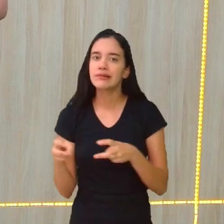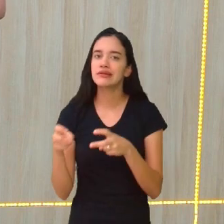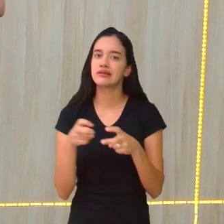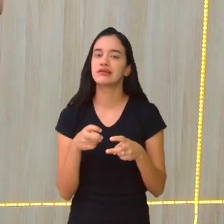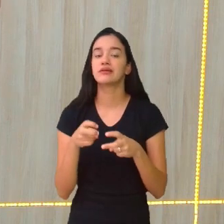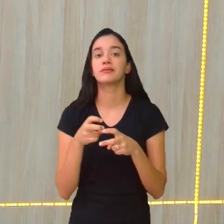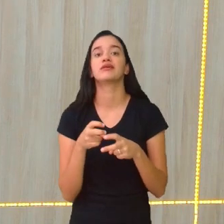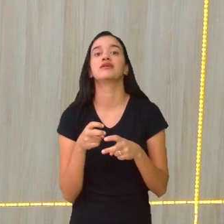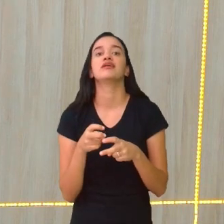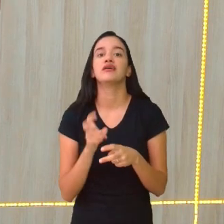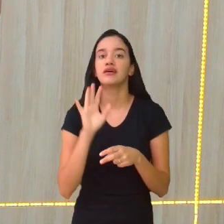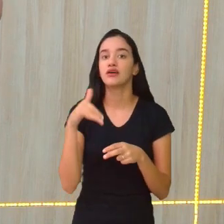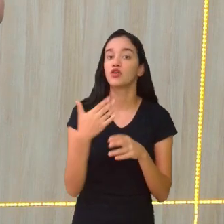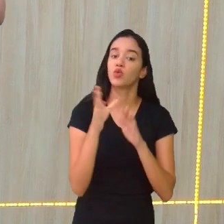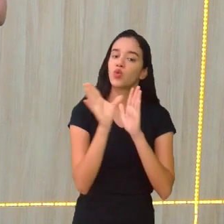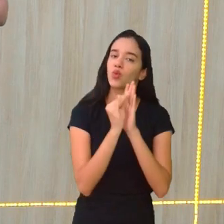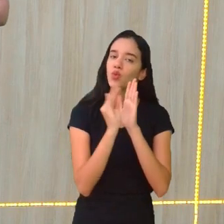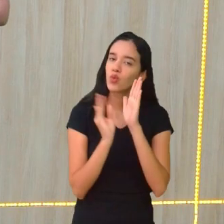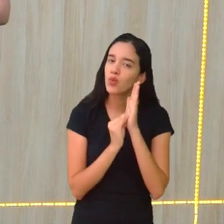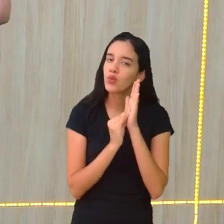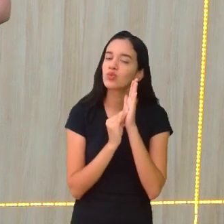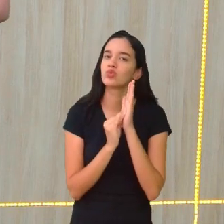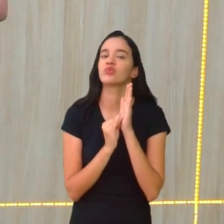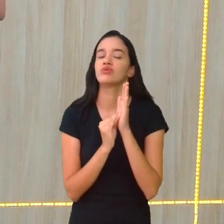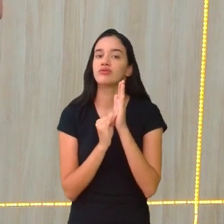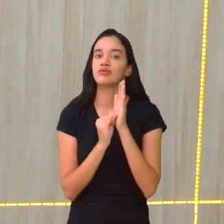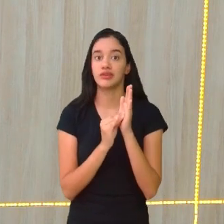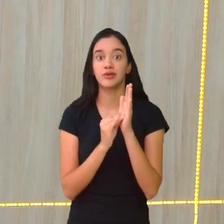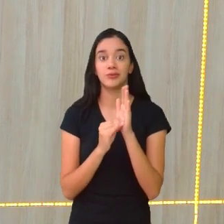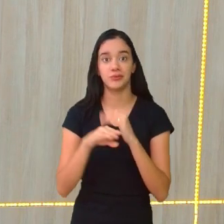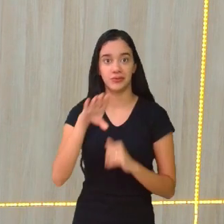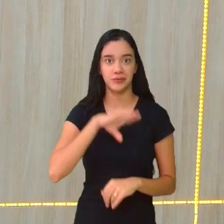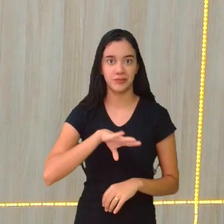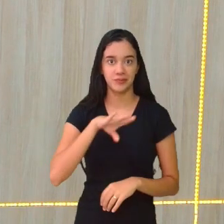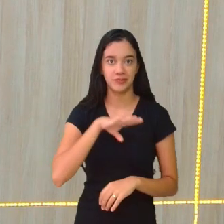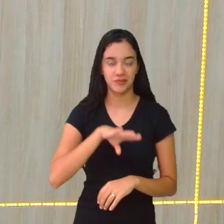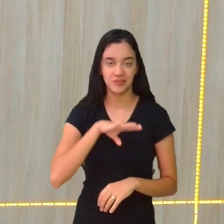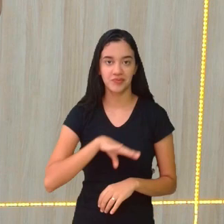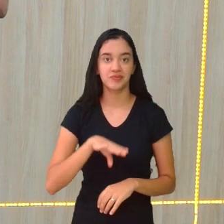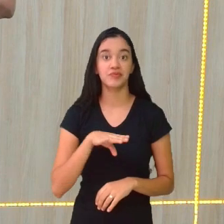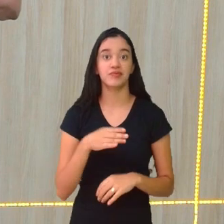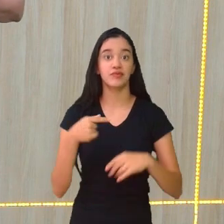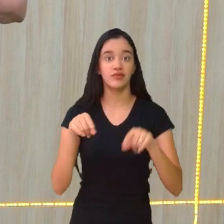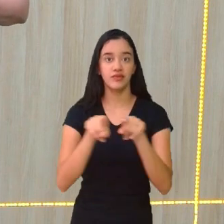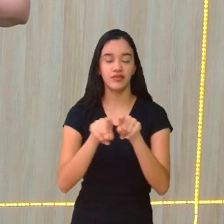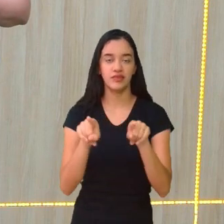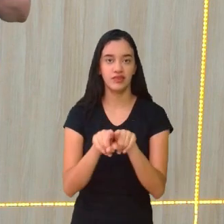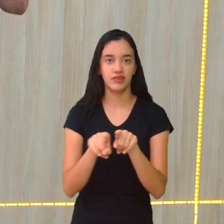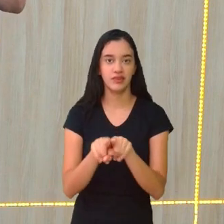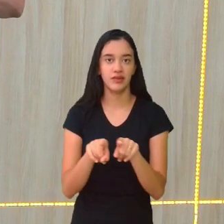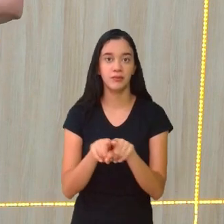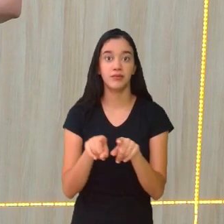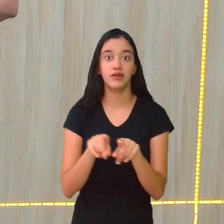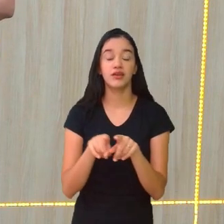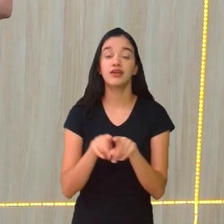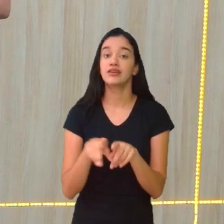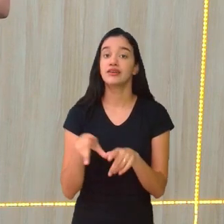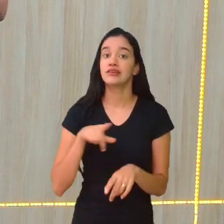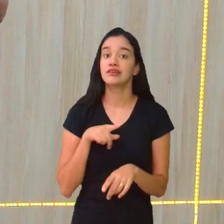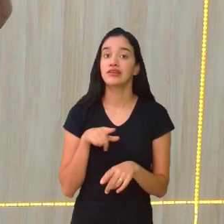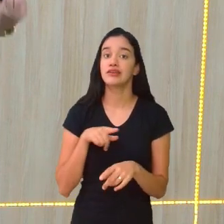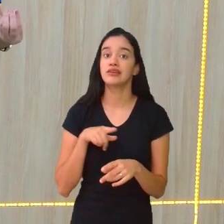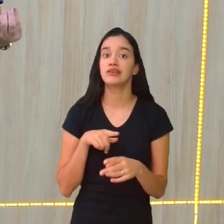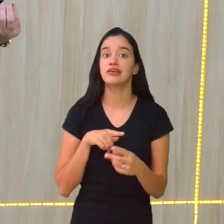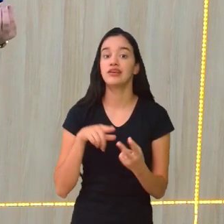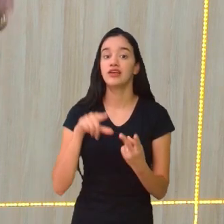esse mais um conteúdo, não é, de língua portuguesa. Ele faz parte de dois eixos, não é,